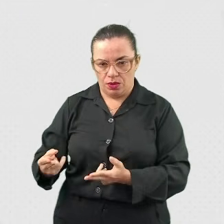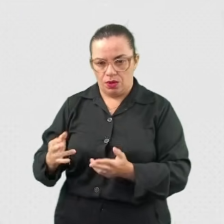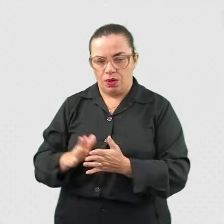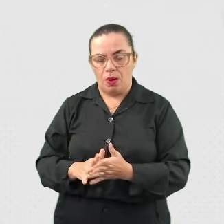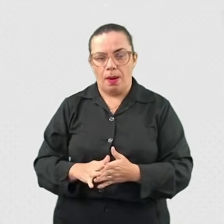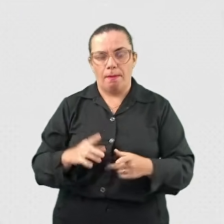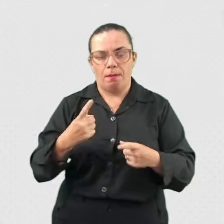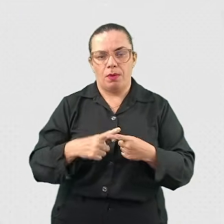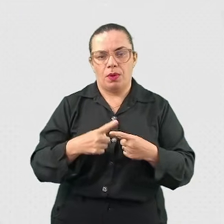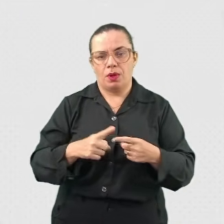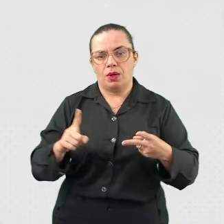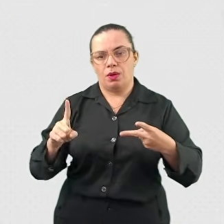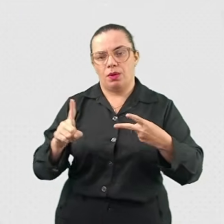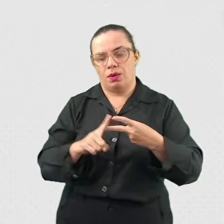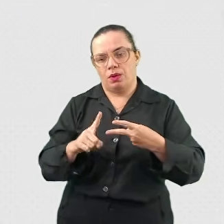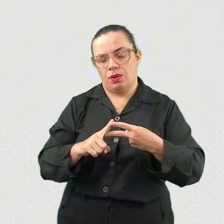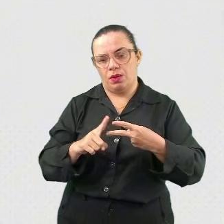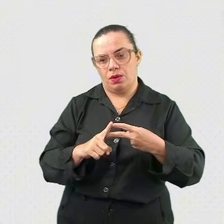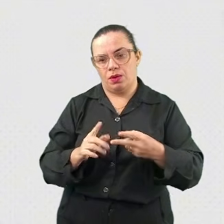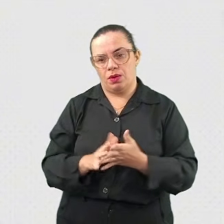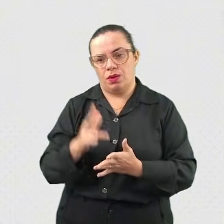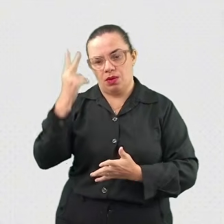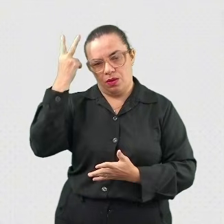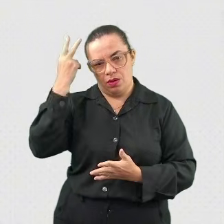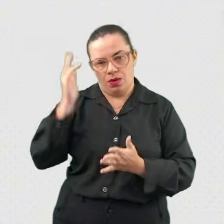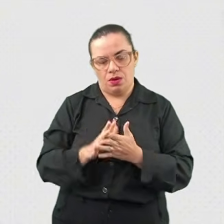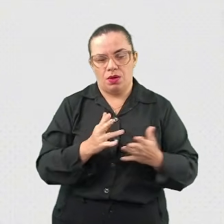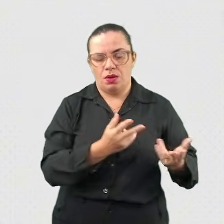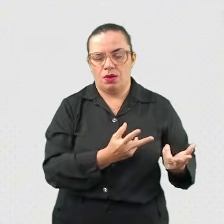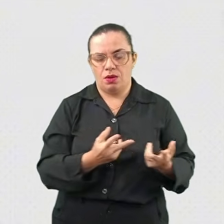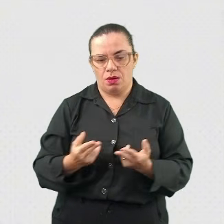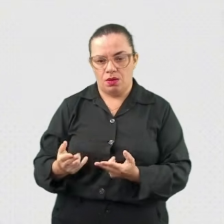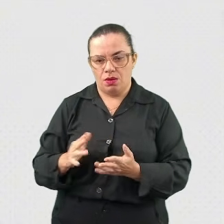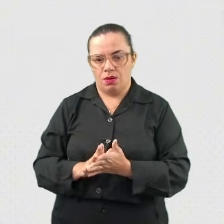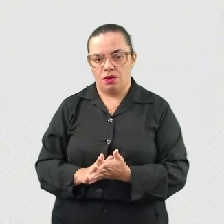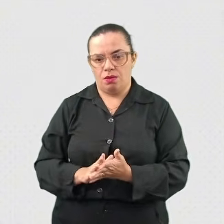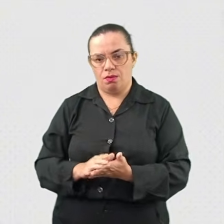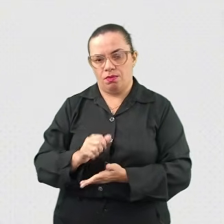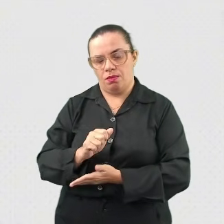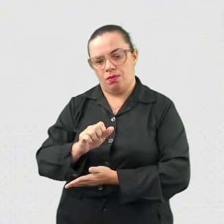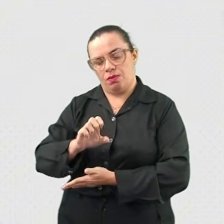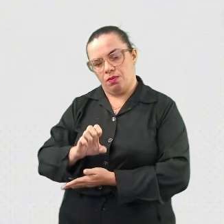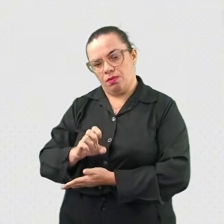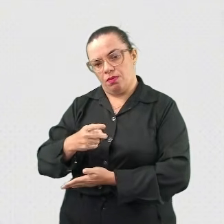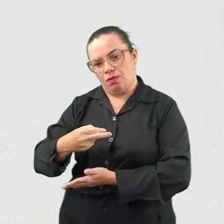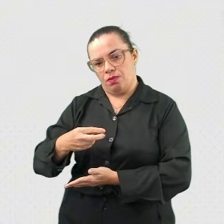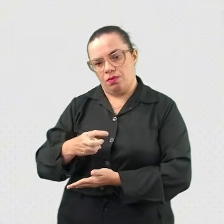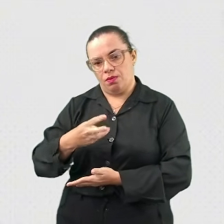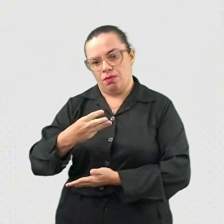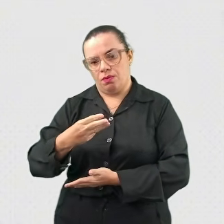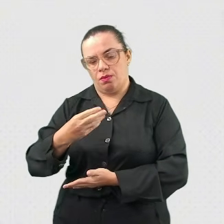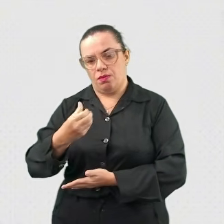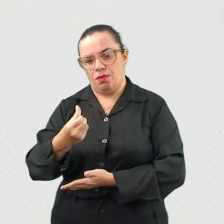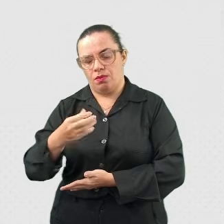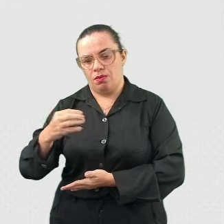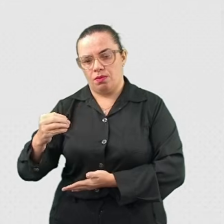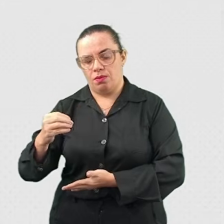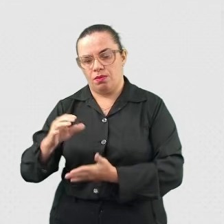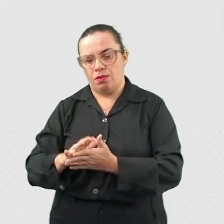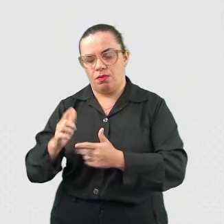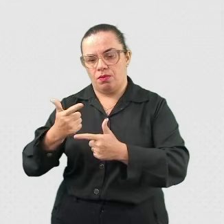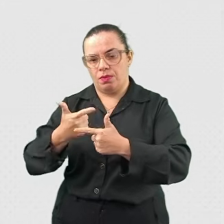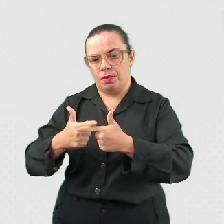regular, basta você fazer 360 graus e dividir pela quantidade